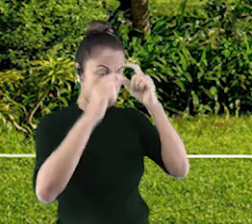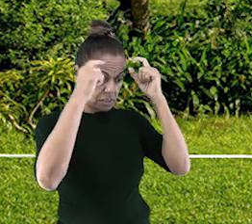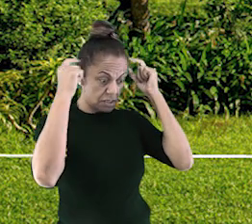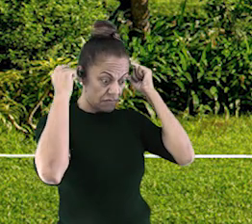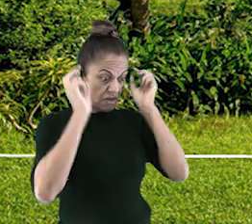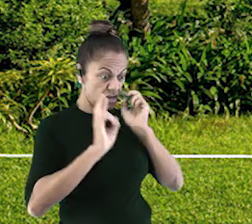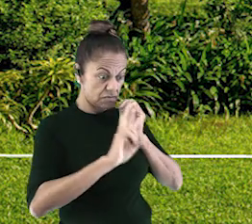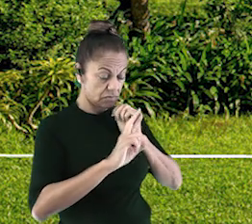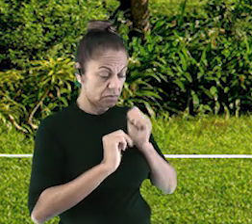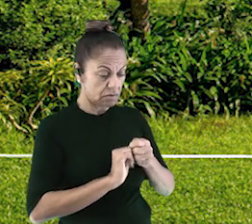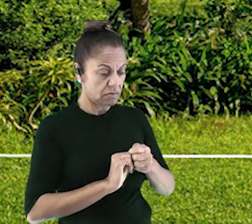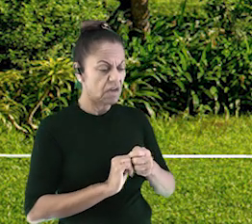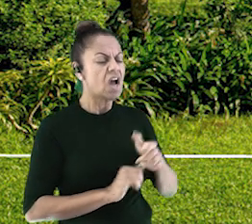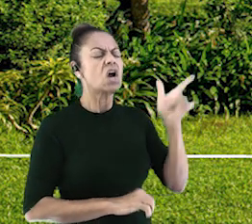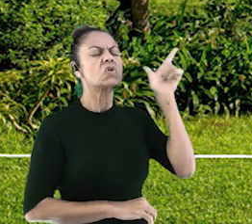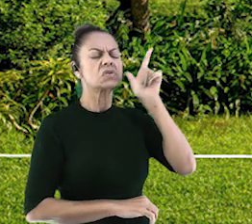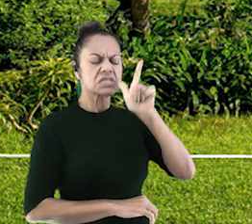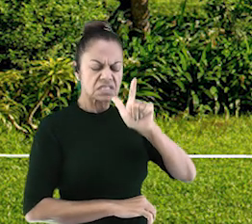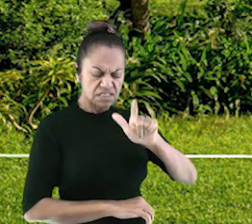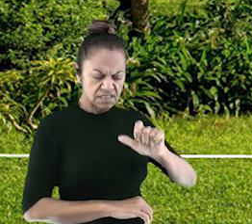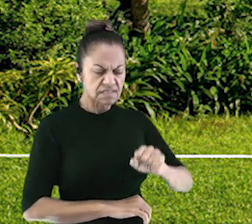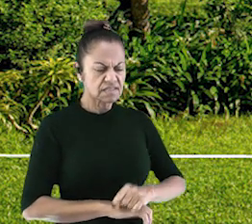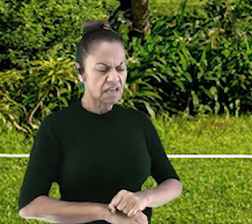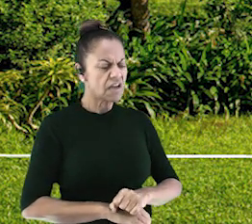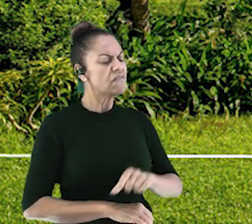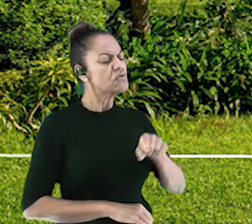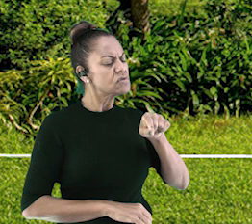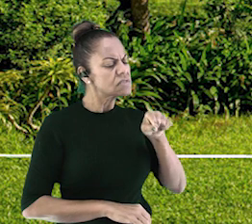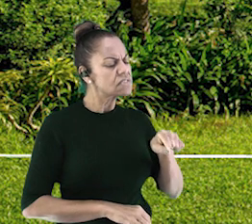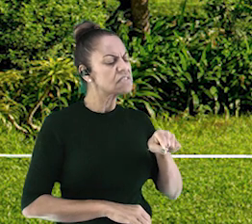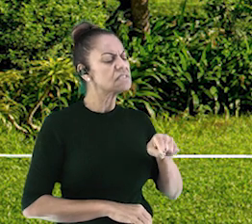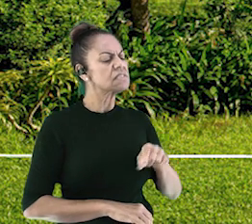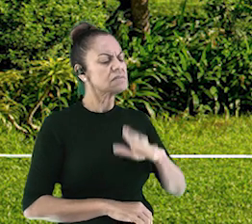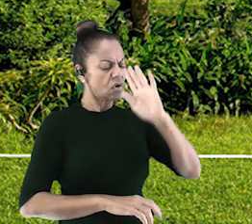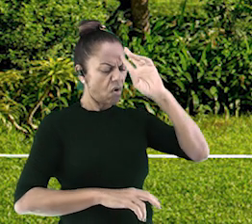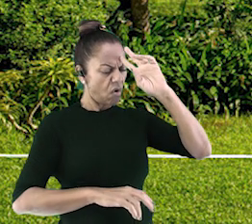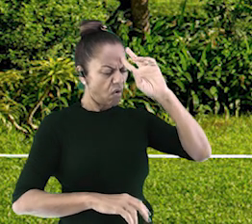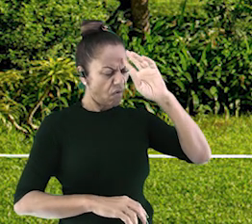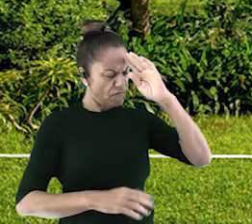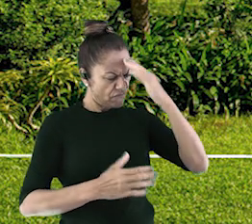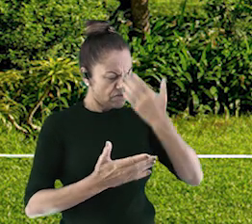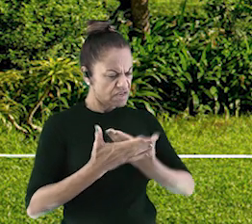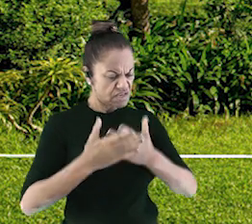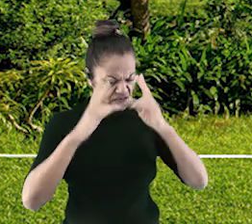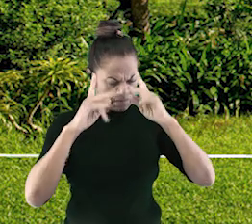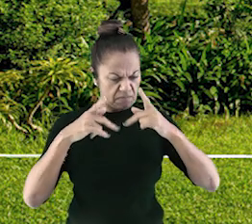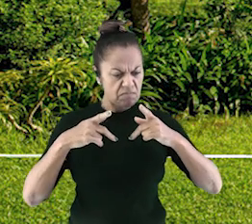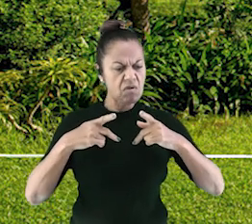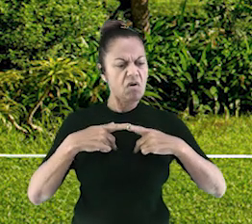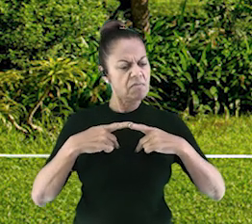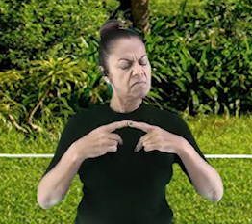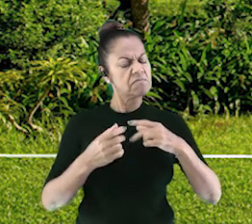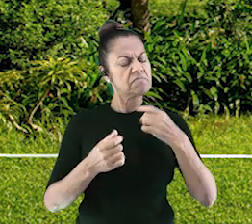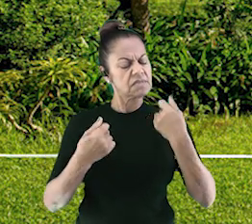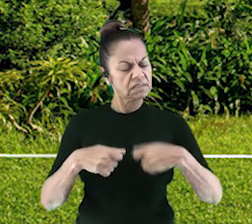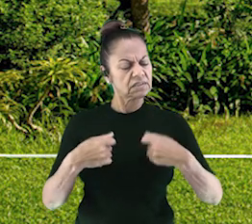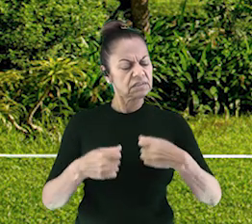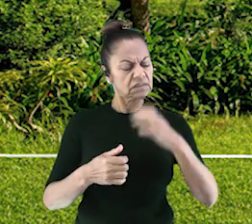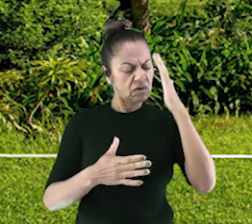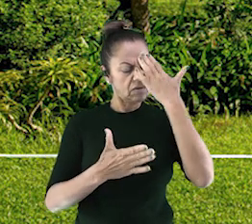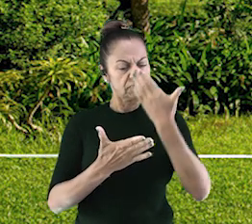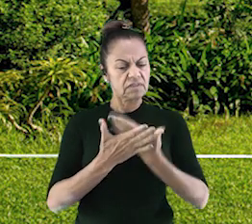bem-te-vi respondeu: vai conseguir sim, confie em você. Então o